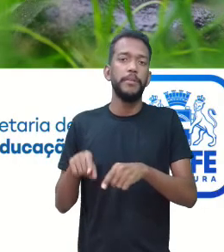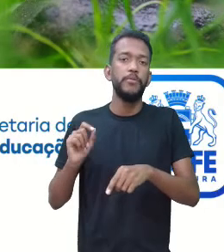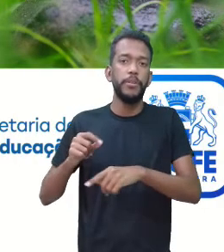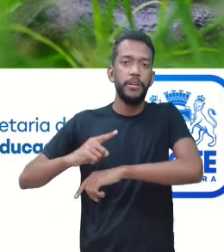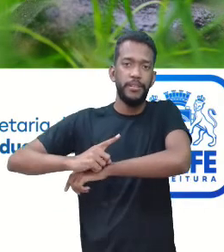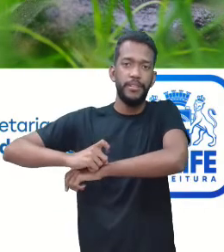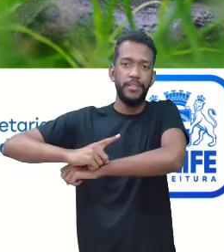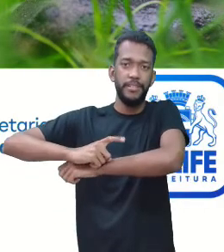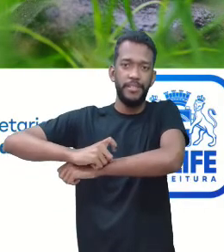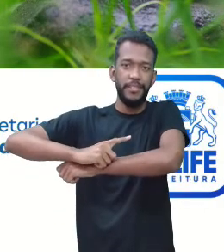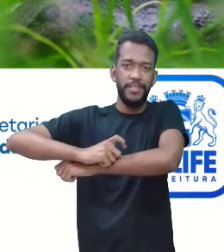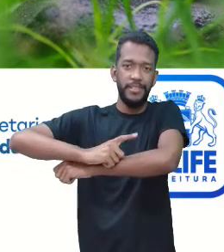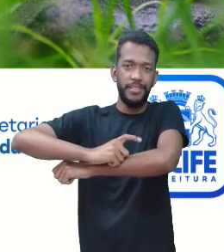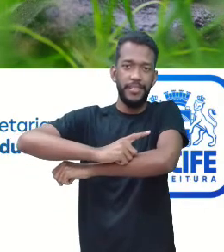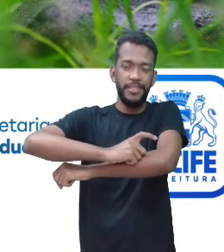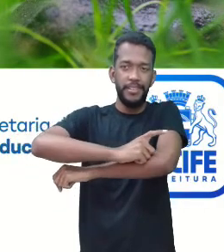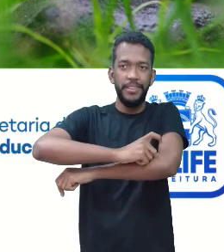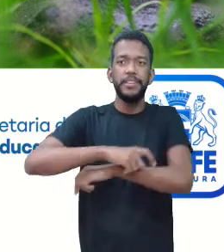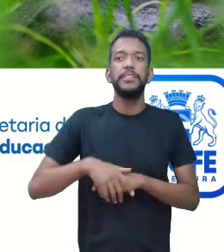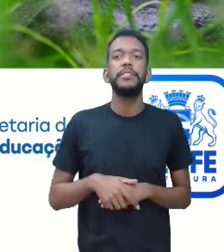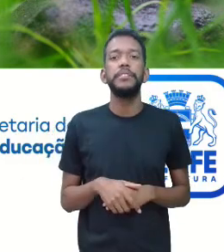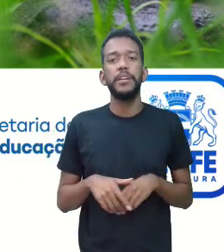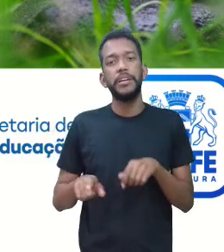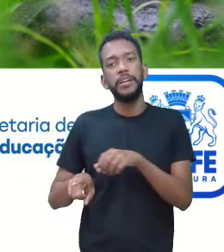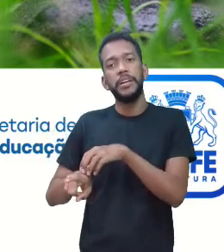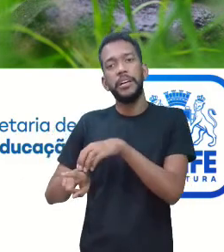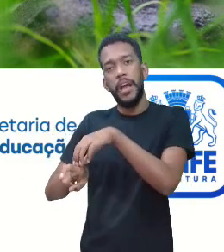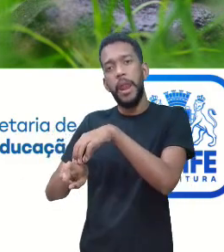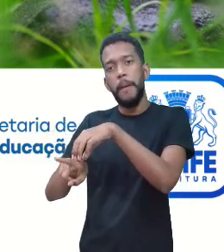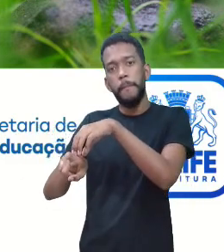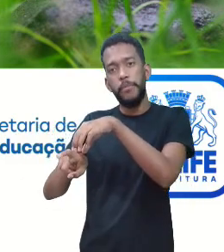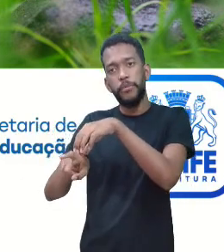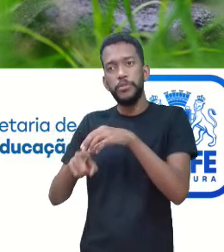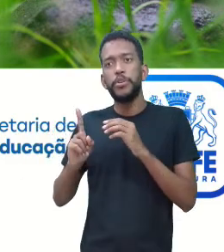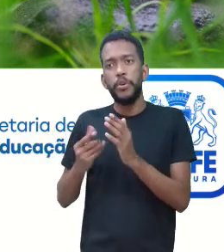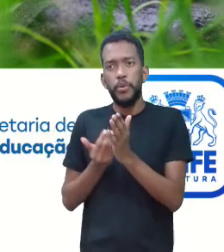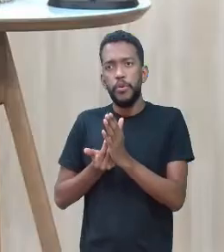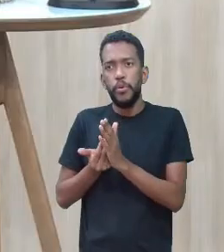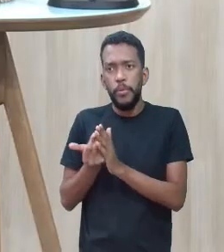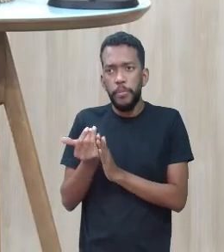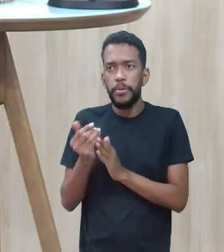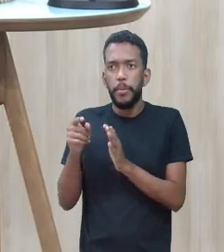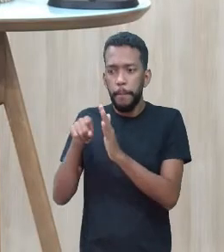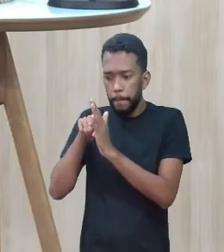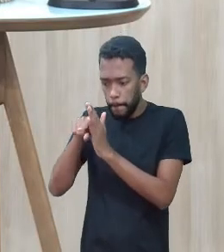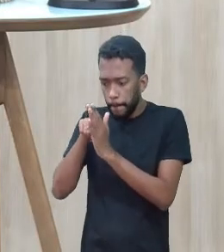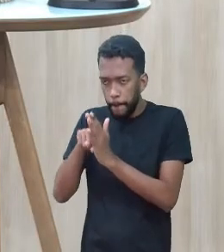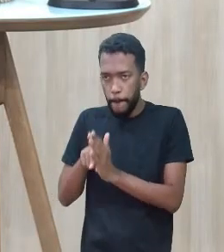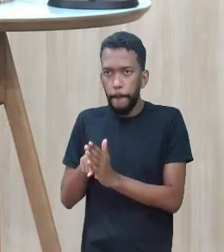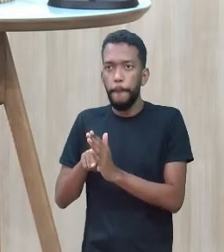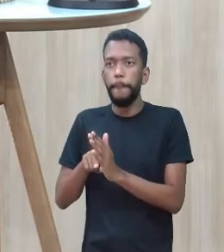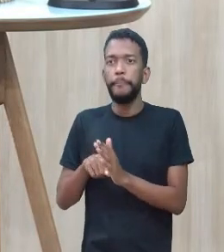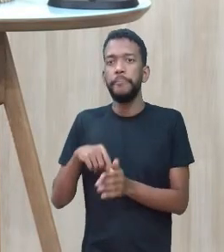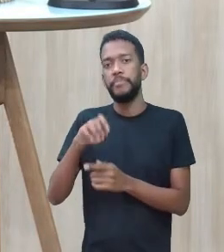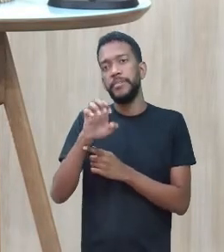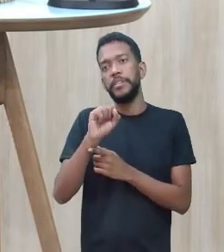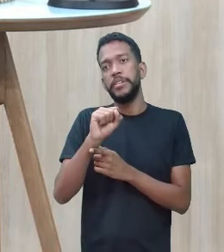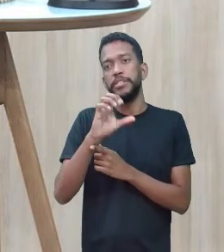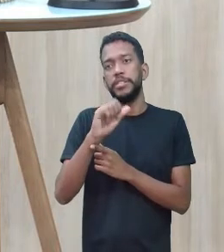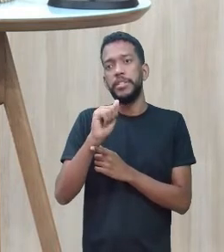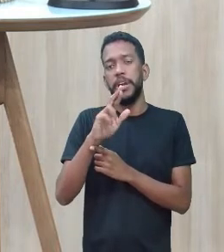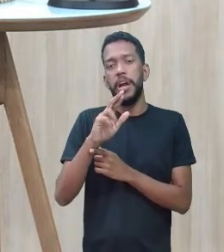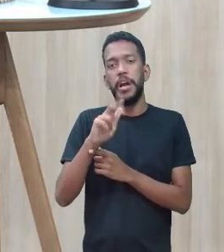africano, ele começou com uma pesquisa. Veja que interessante. O escargot, um